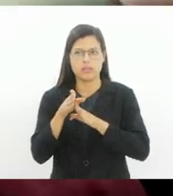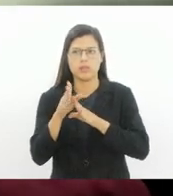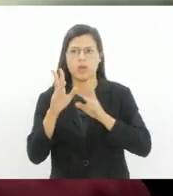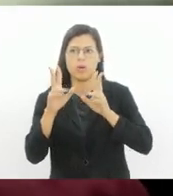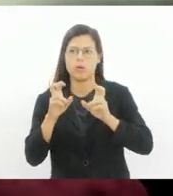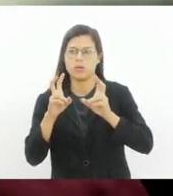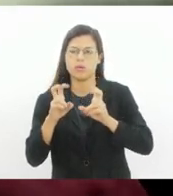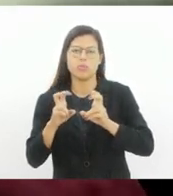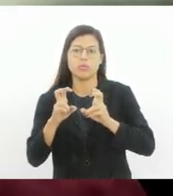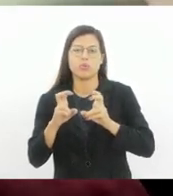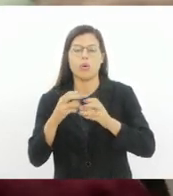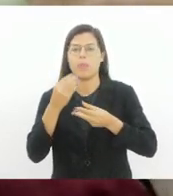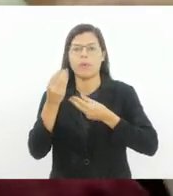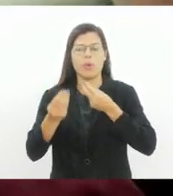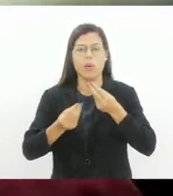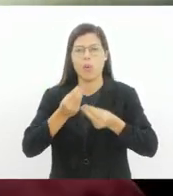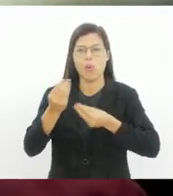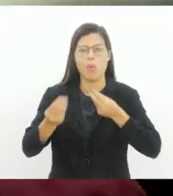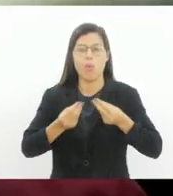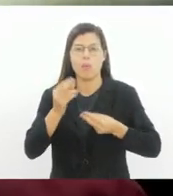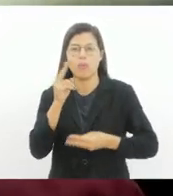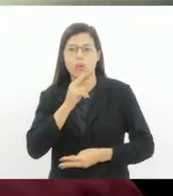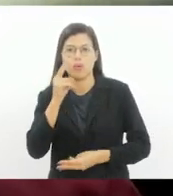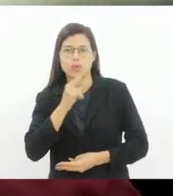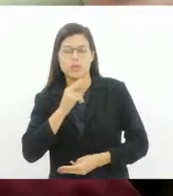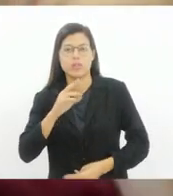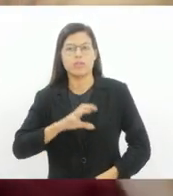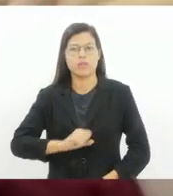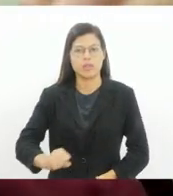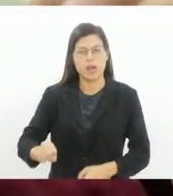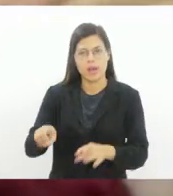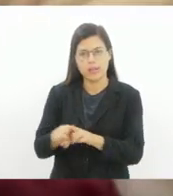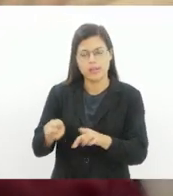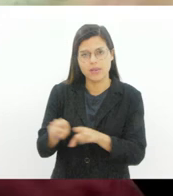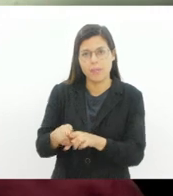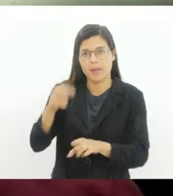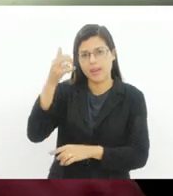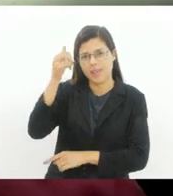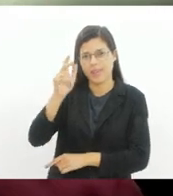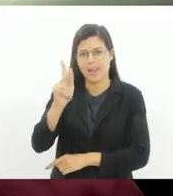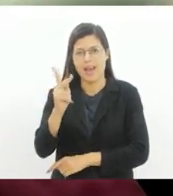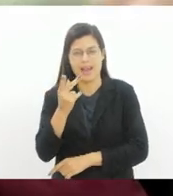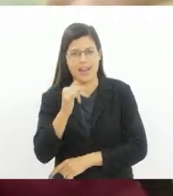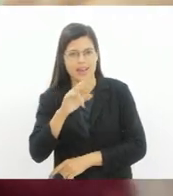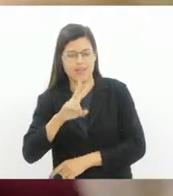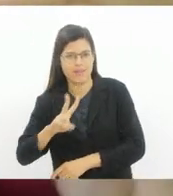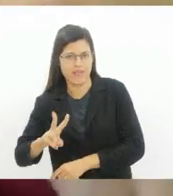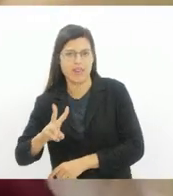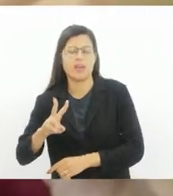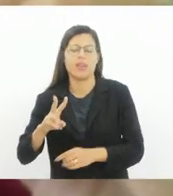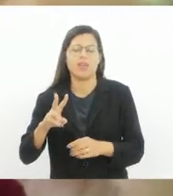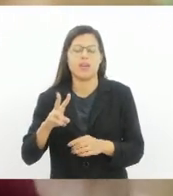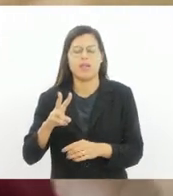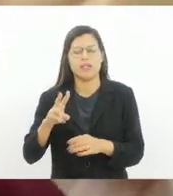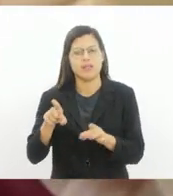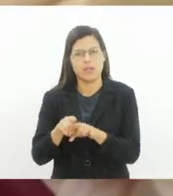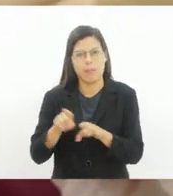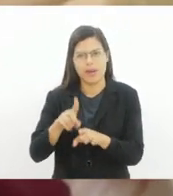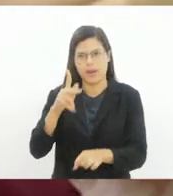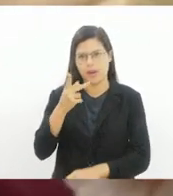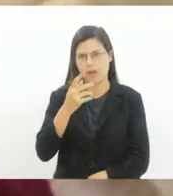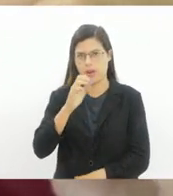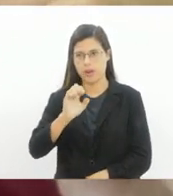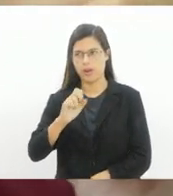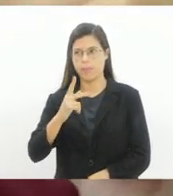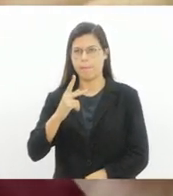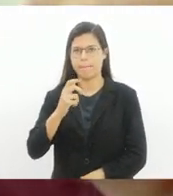a contracepção de emergência, a profilaxia para HIV, IST e hepatite B. O serviço é obrigado a